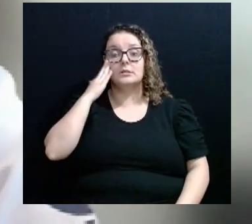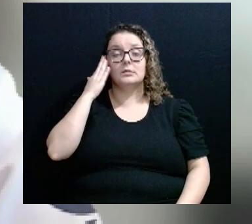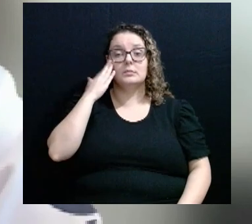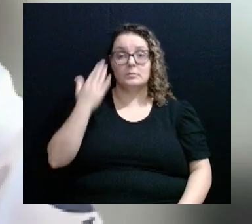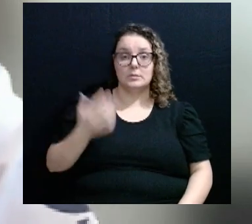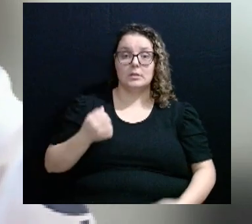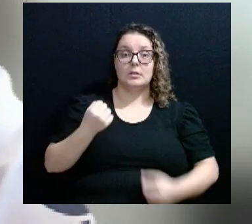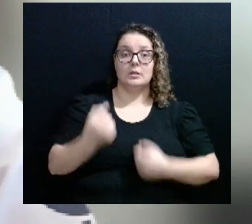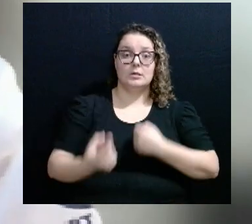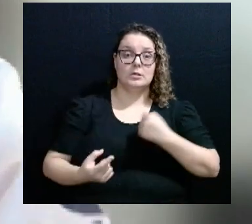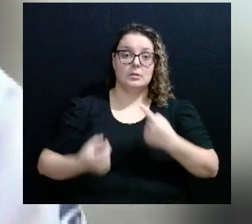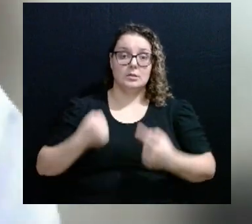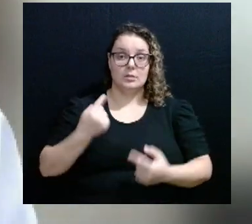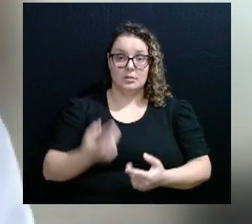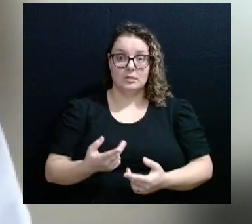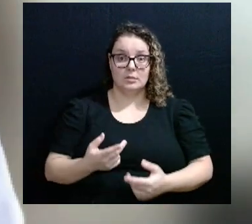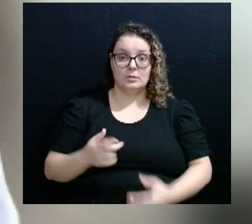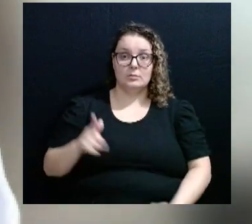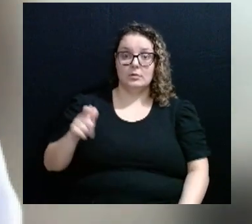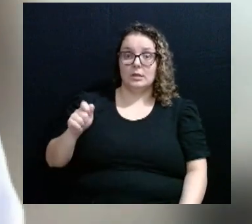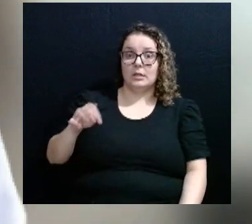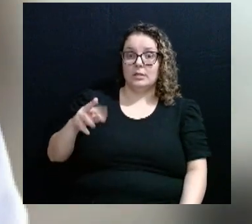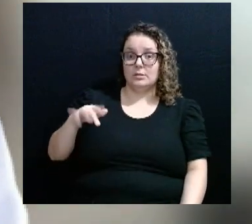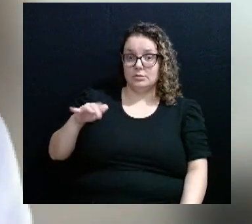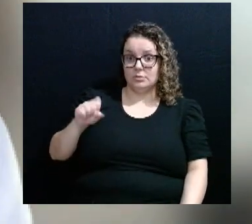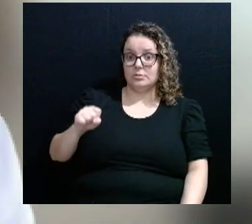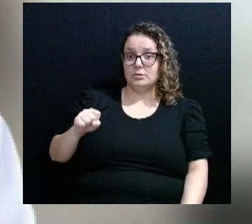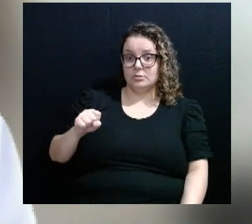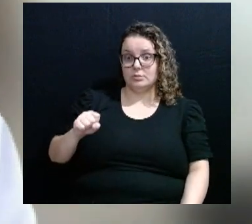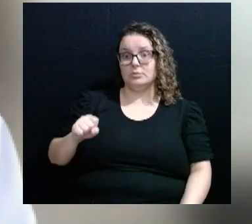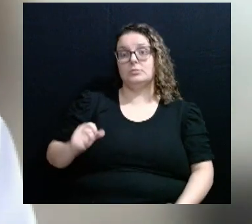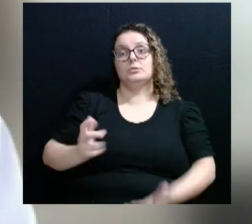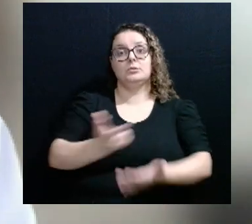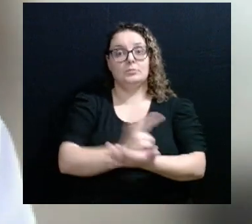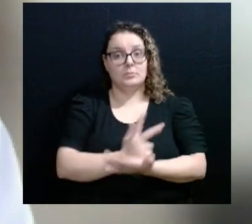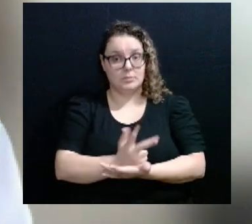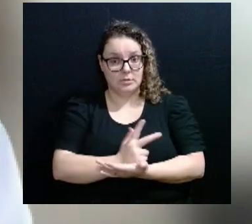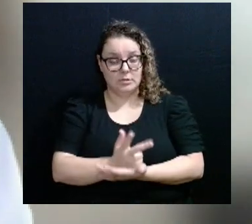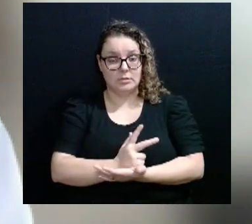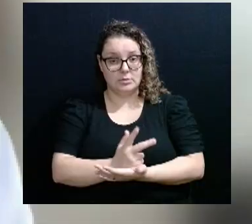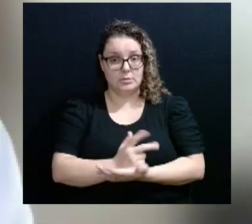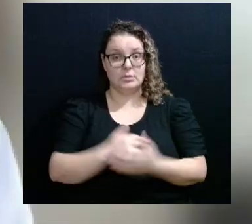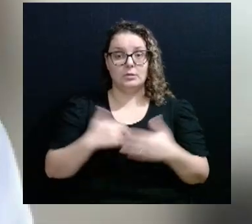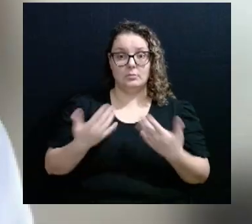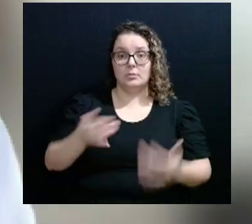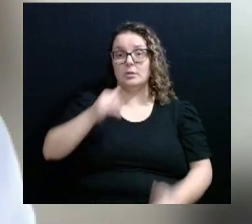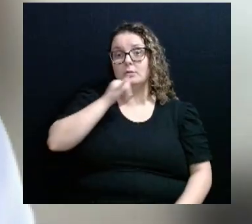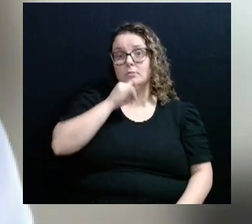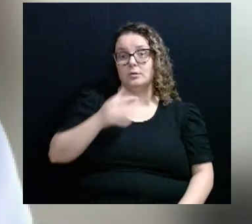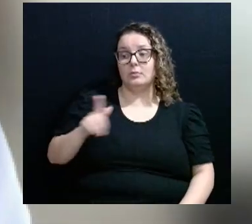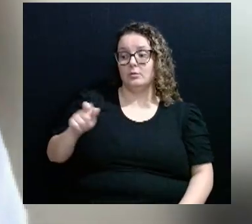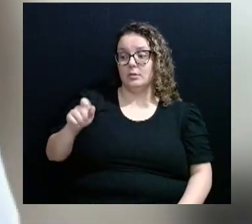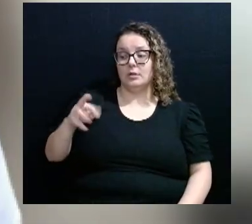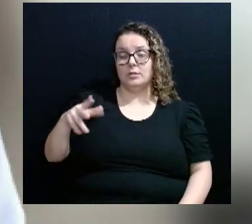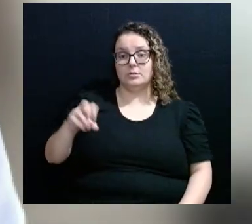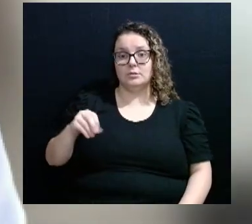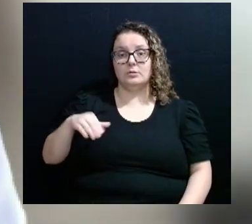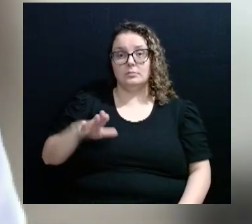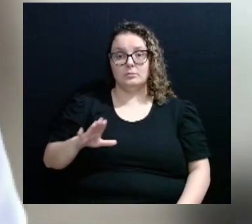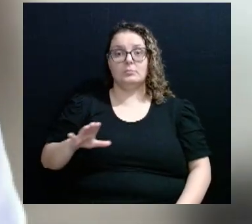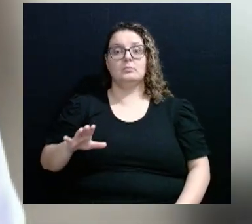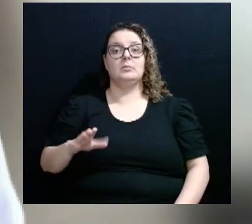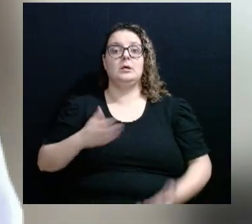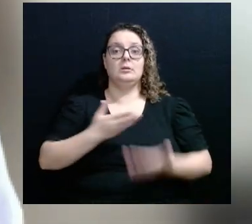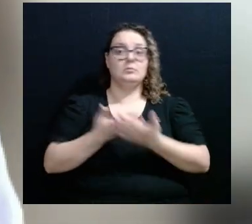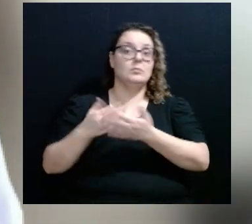a gente sabe que tem alguns gatilhos para as convulsões, né? Por exemplo, o